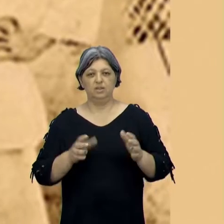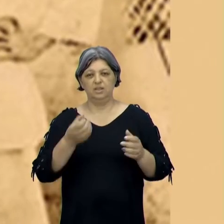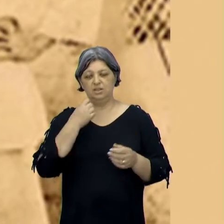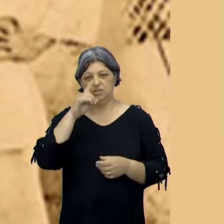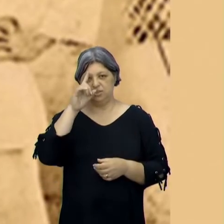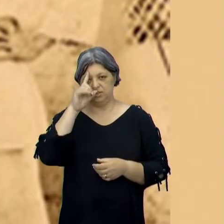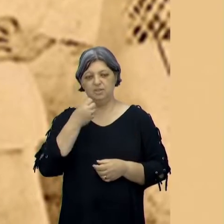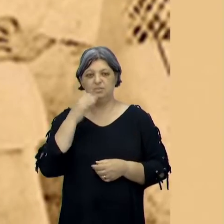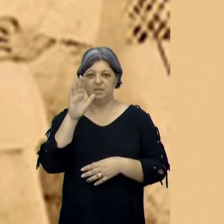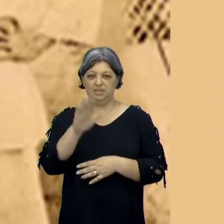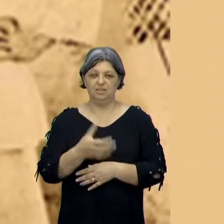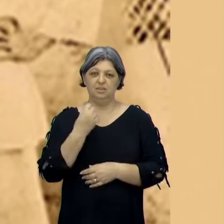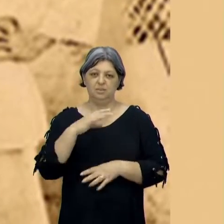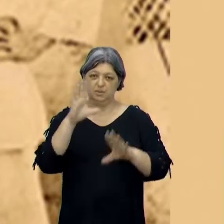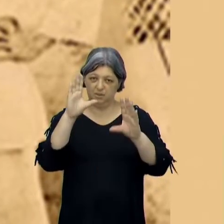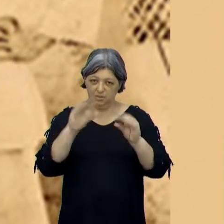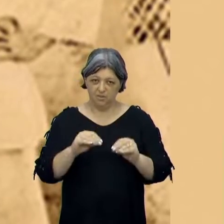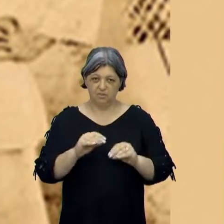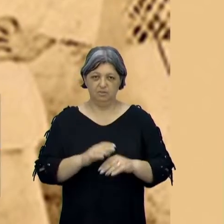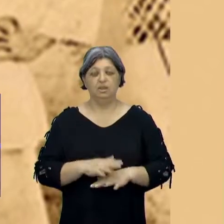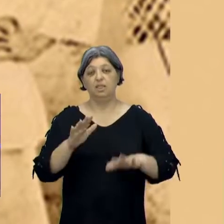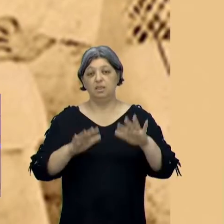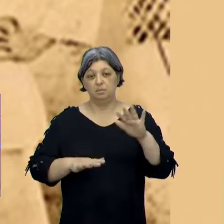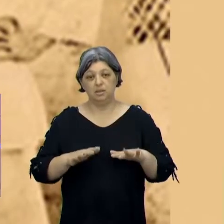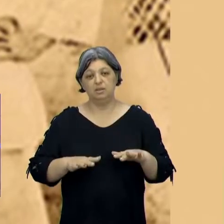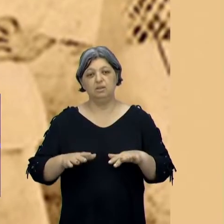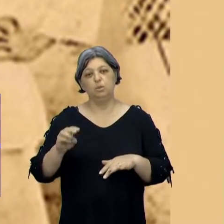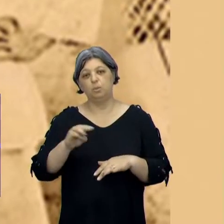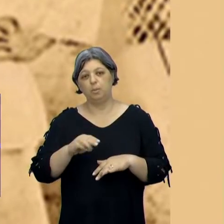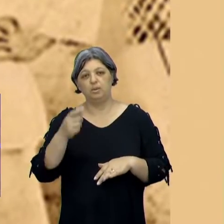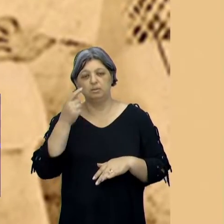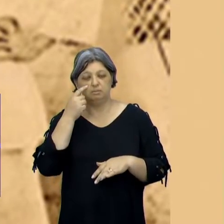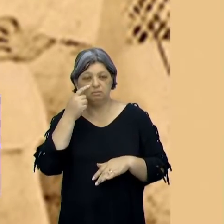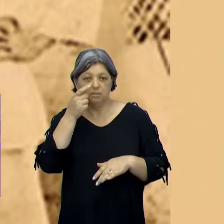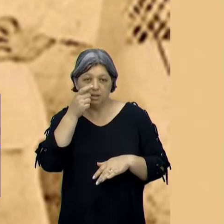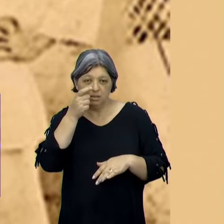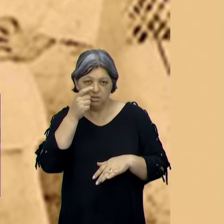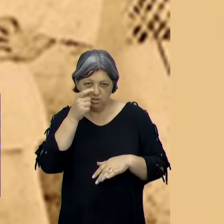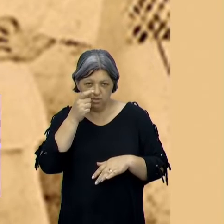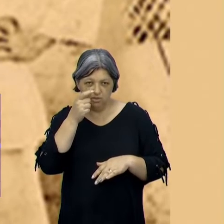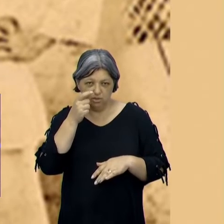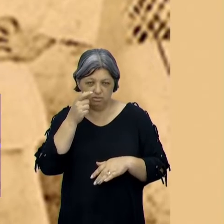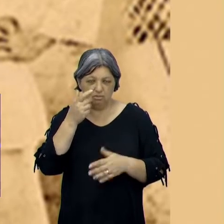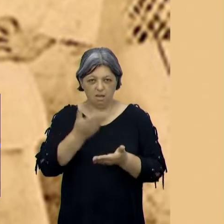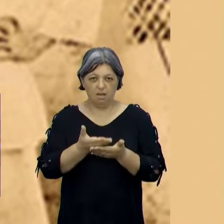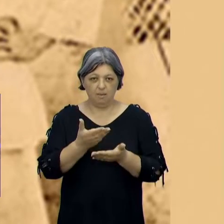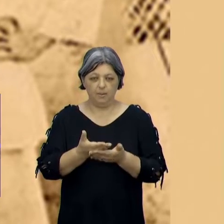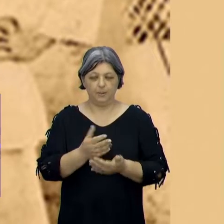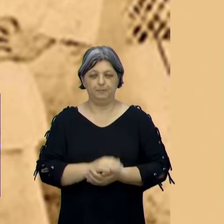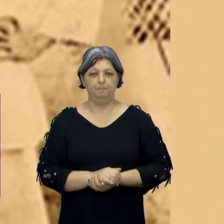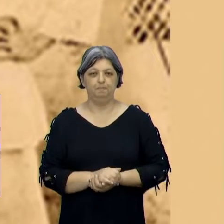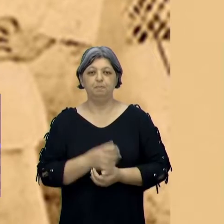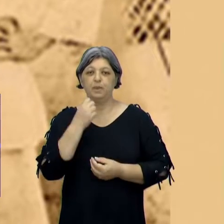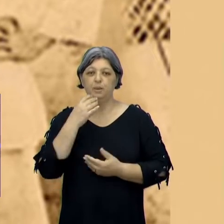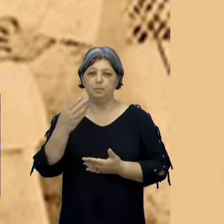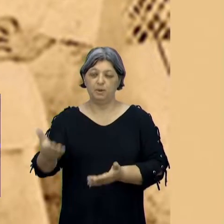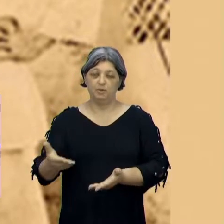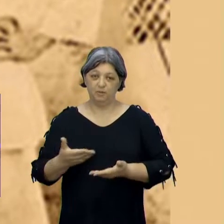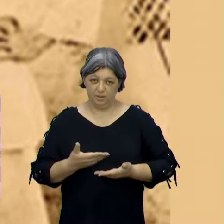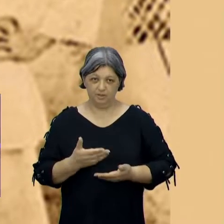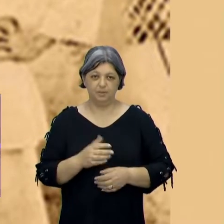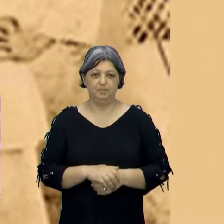Bom dia, boa tarde ou boa noite, vai depender do momento que você vai estar assistindo a essa aula. Sejam todos